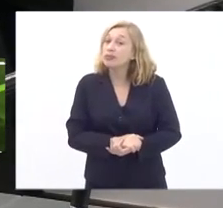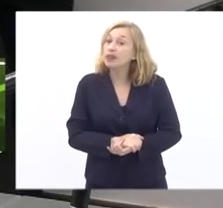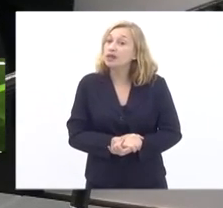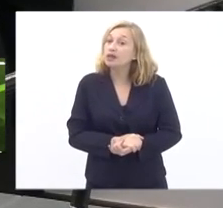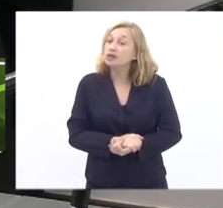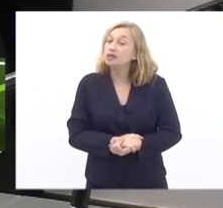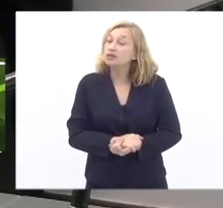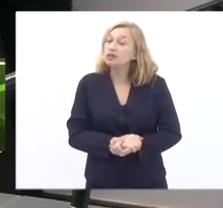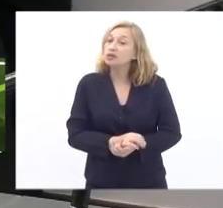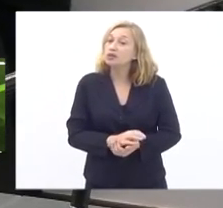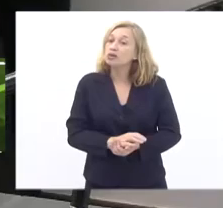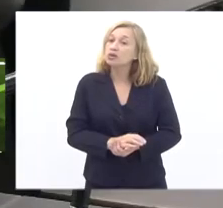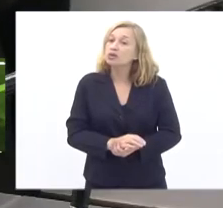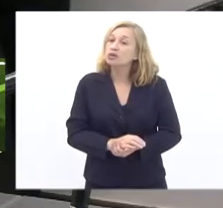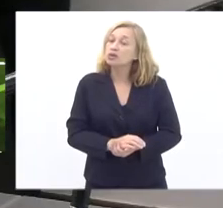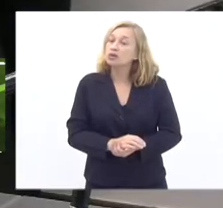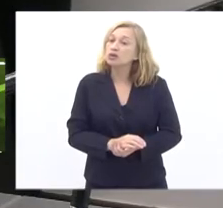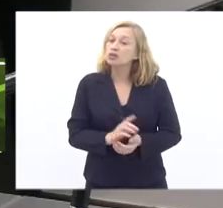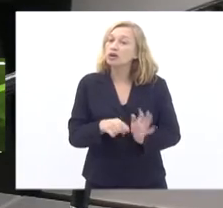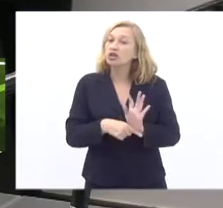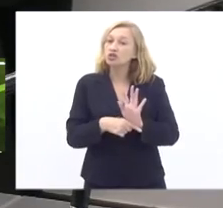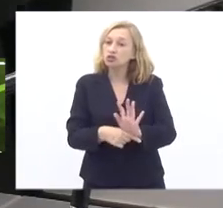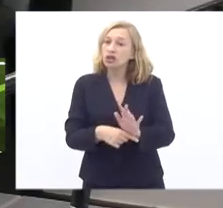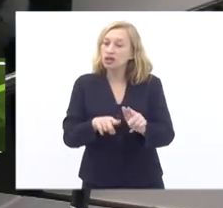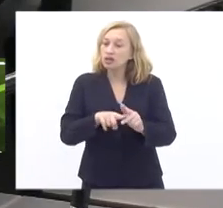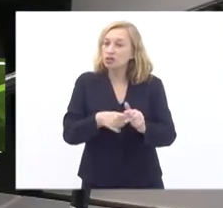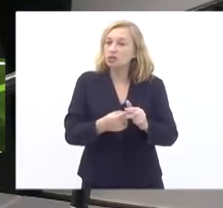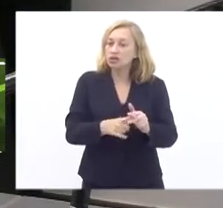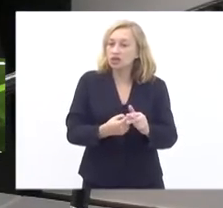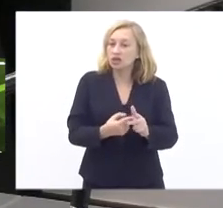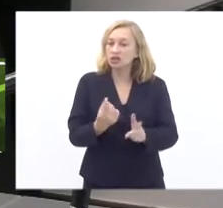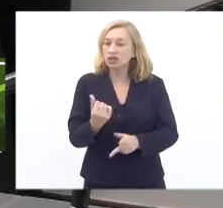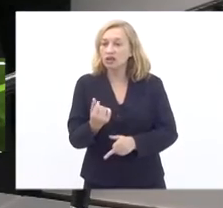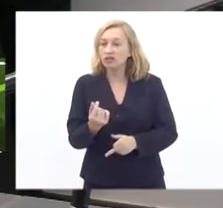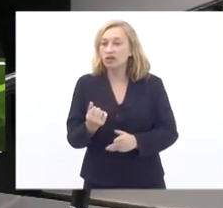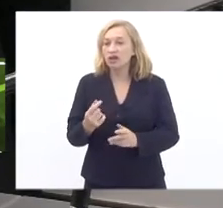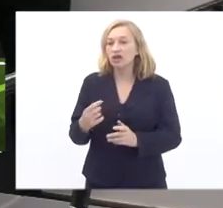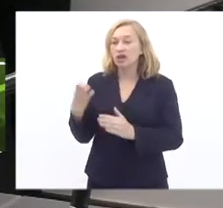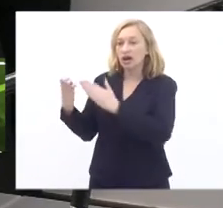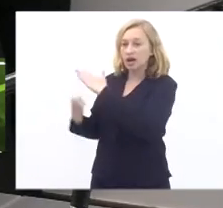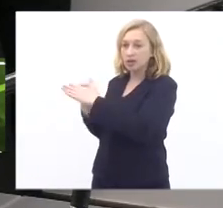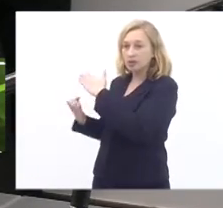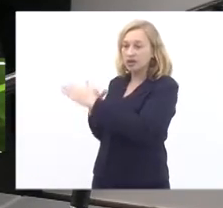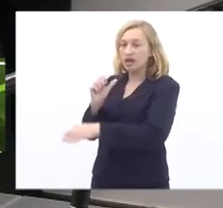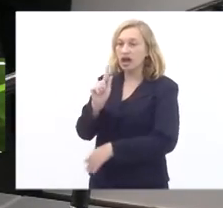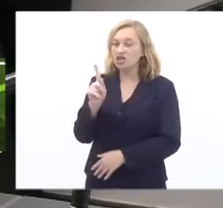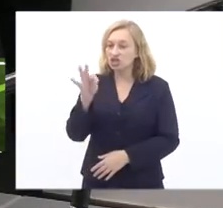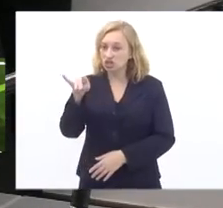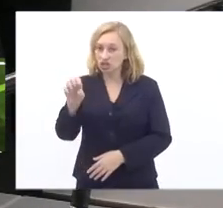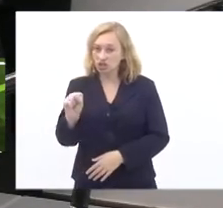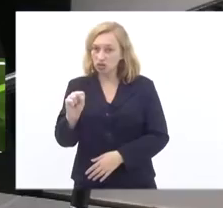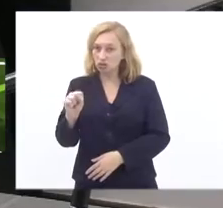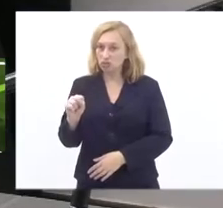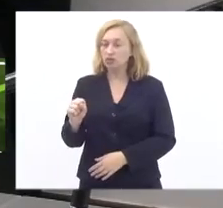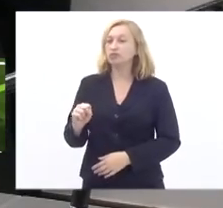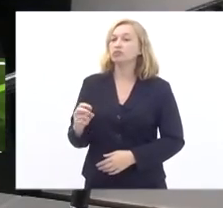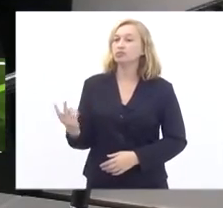nessa composição tarifária, tanto para a Supervia quanto para a Getransp.